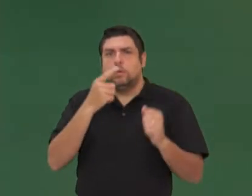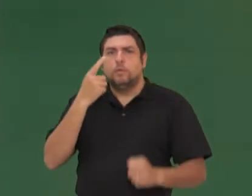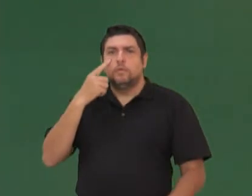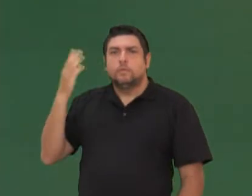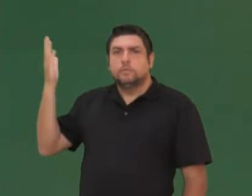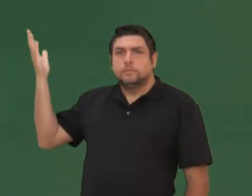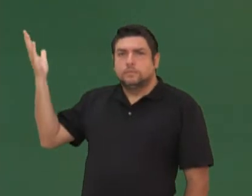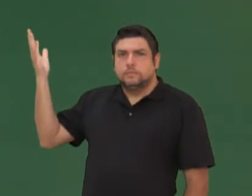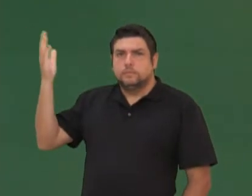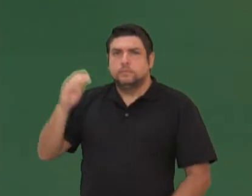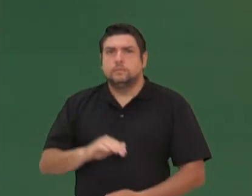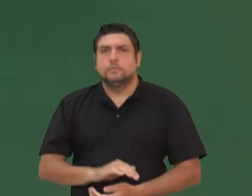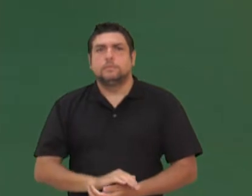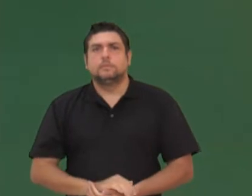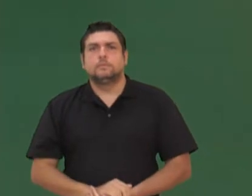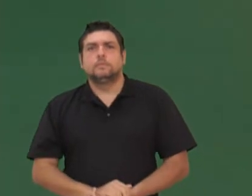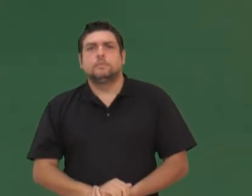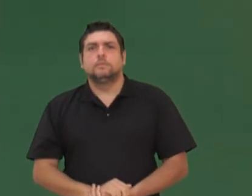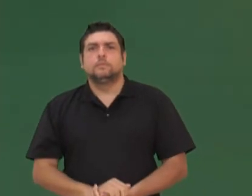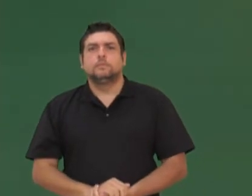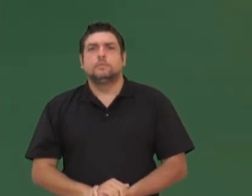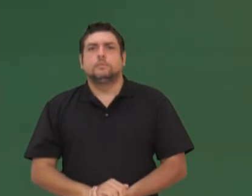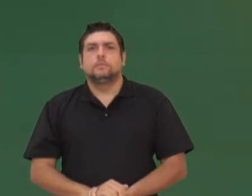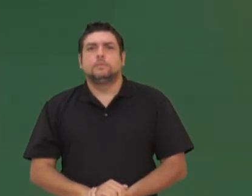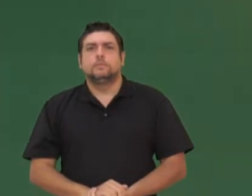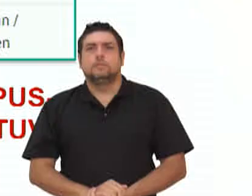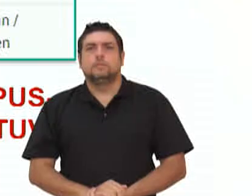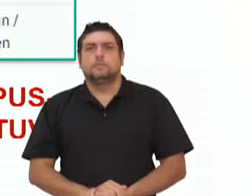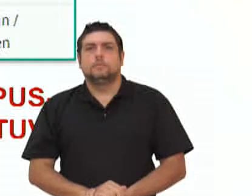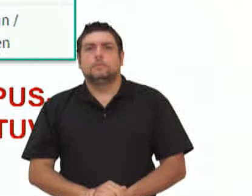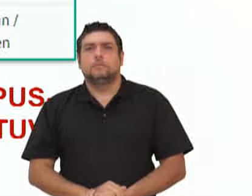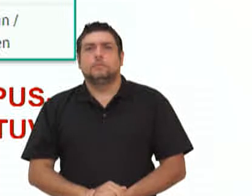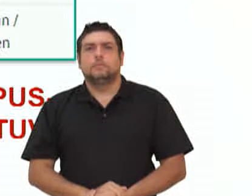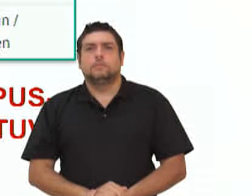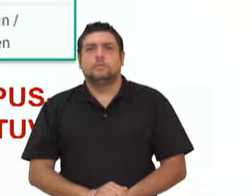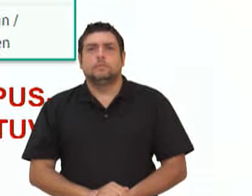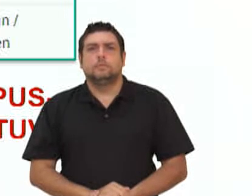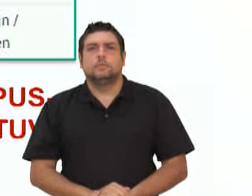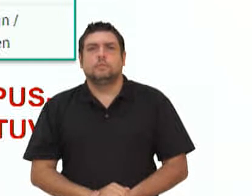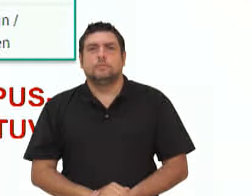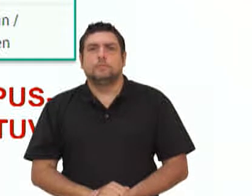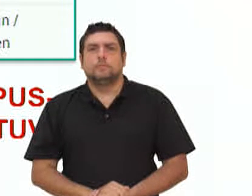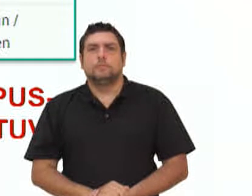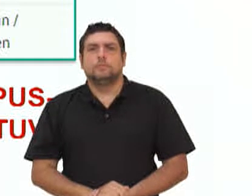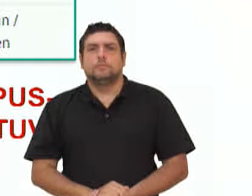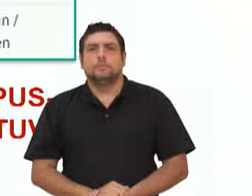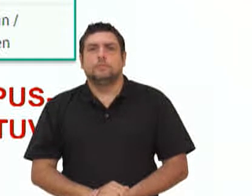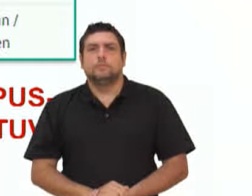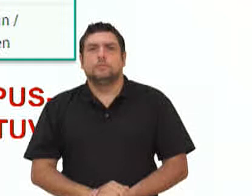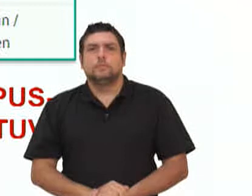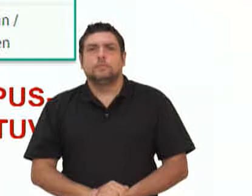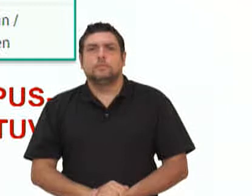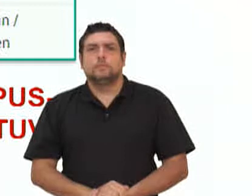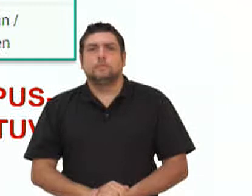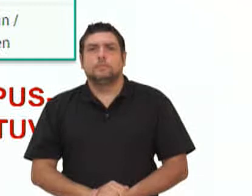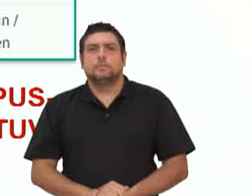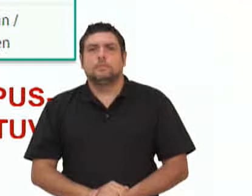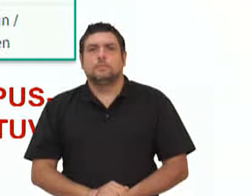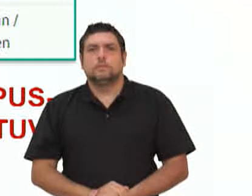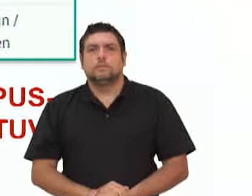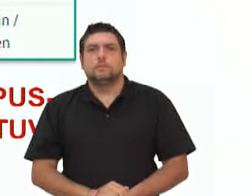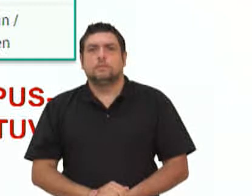só o verbo andar, que jo anduviera, que jo anduviese. Olha o verbo estar, que jo estuviera, que